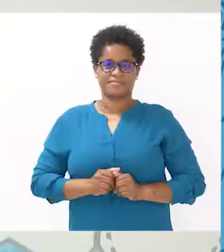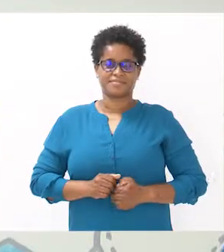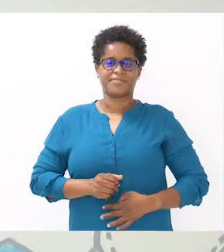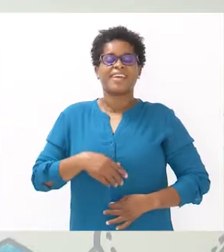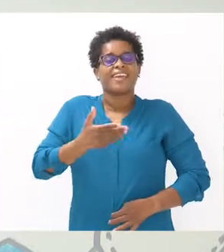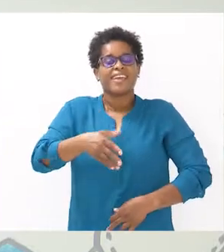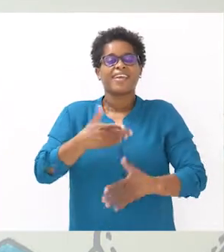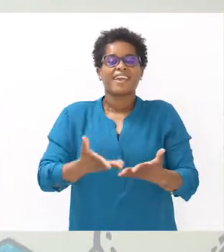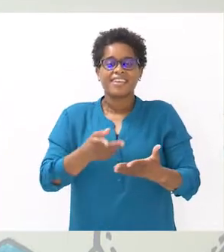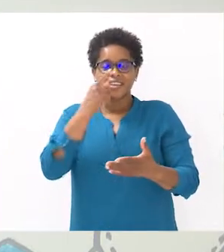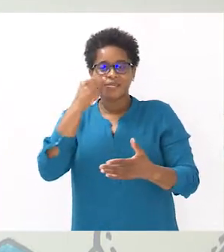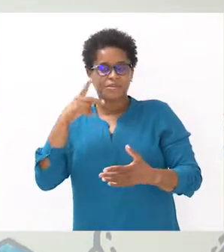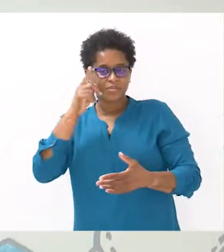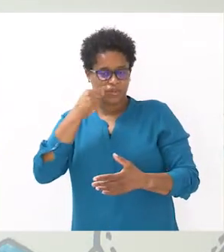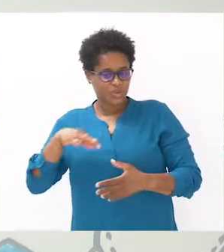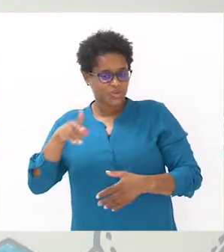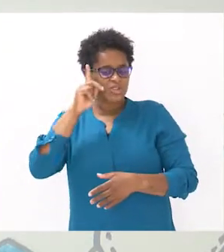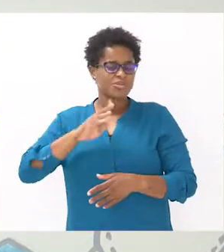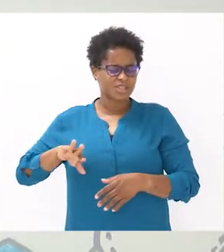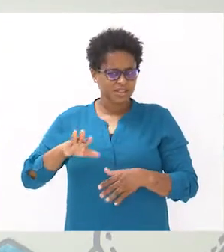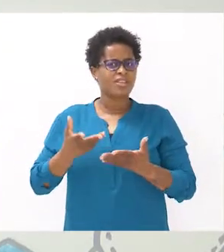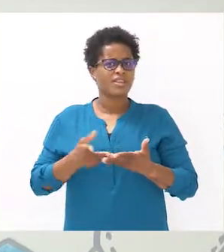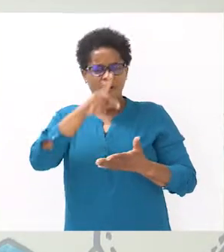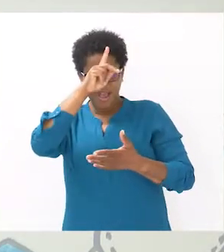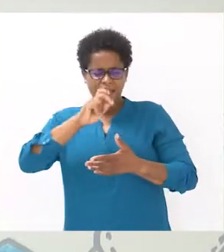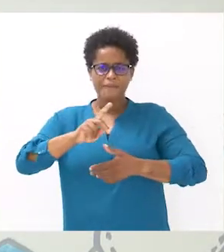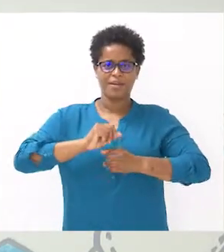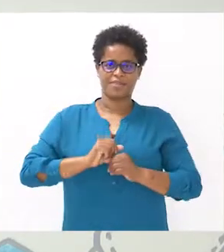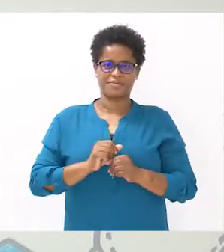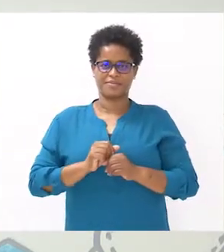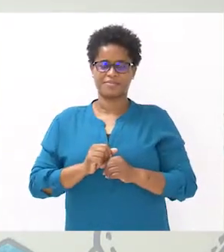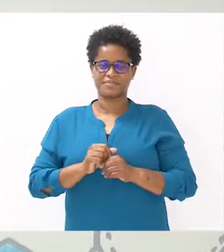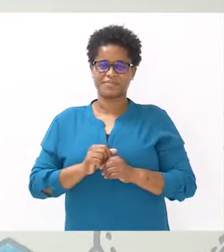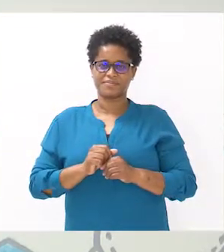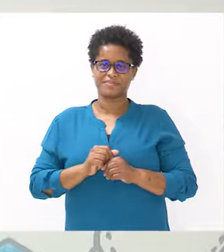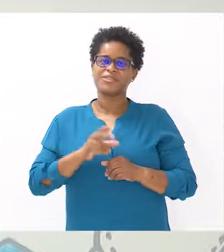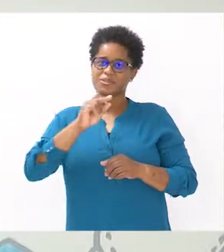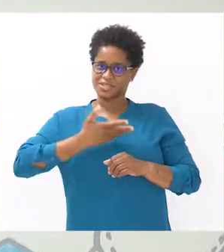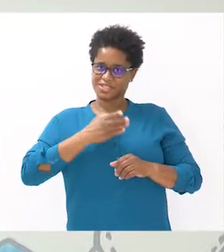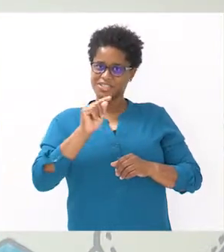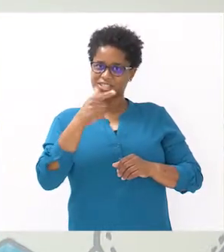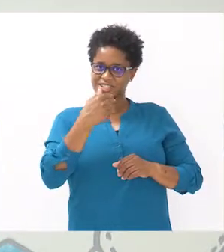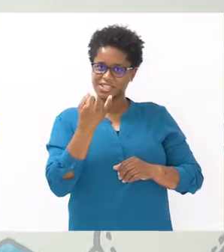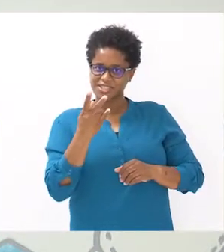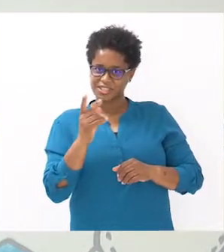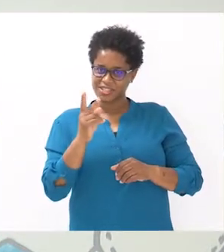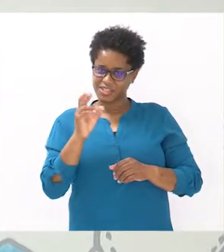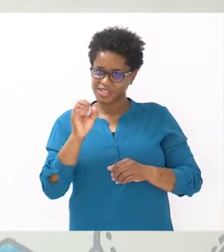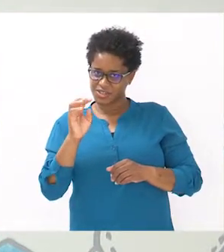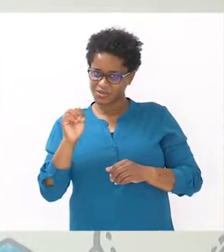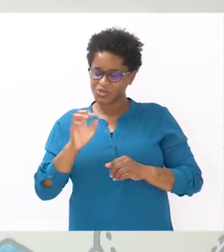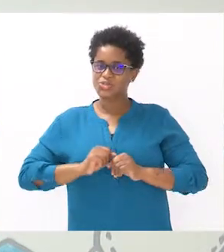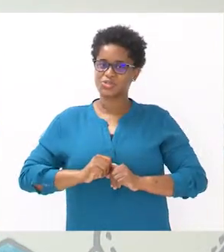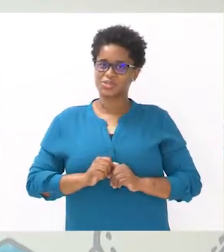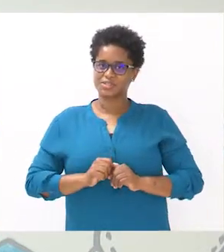E aí, meninos e meninas? Deu para recordarem sobre adjetivos, melhor